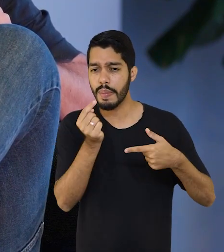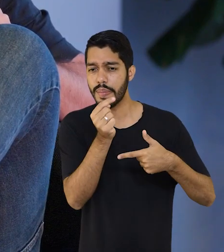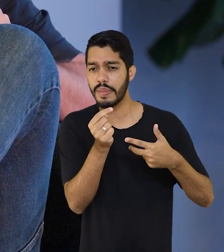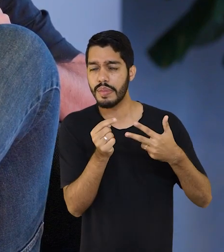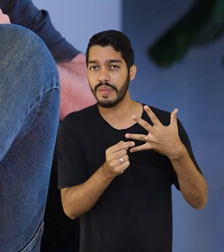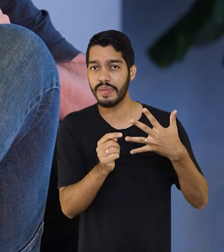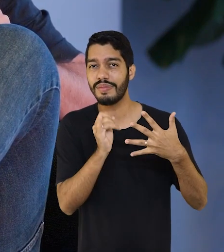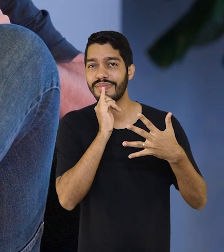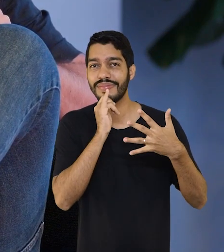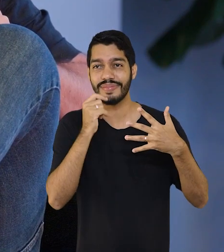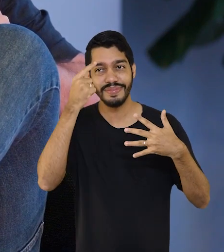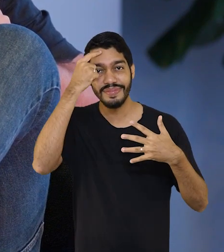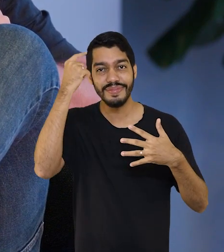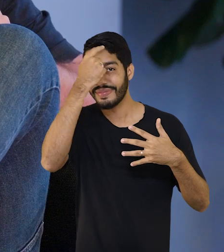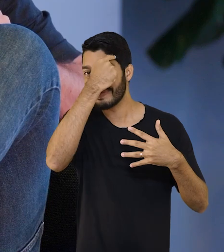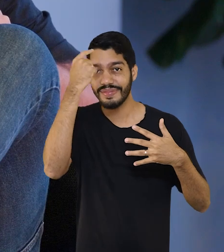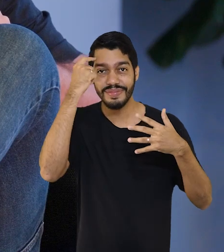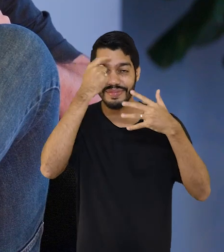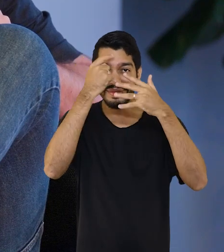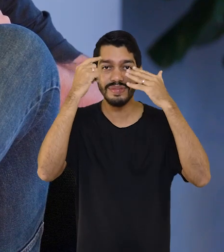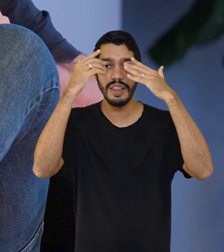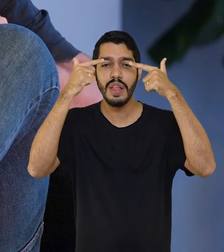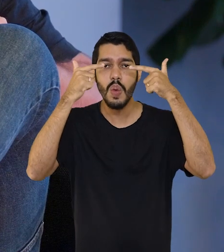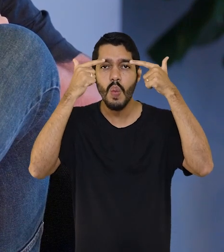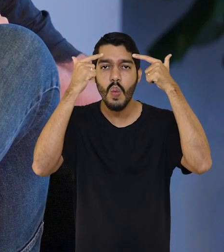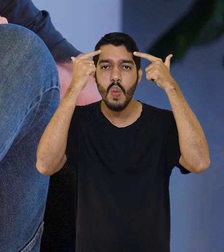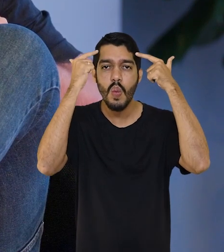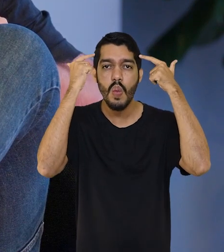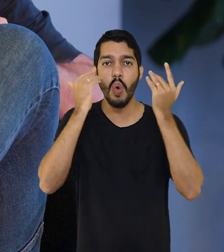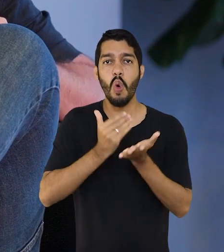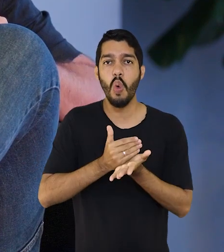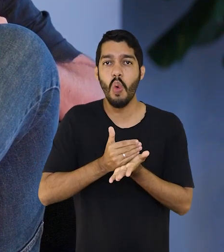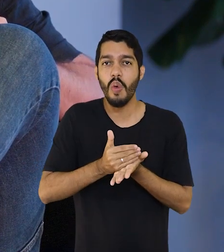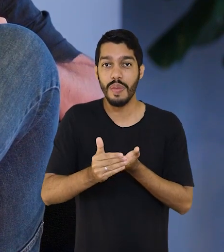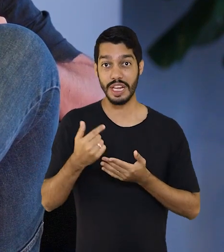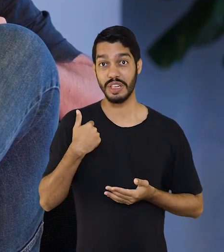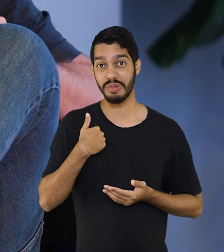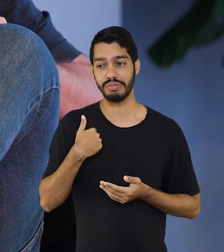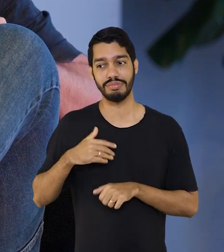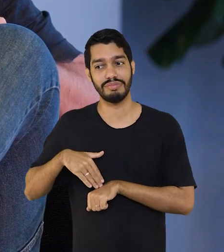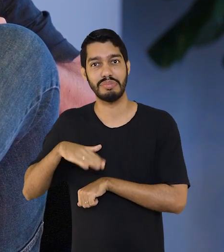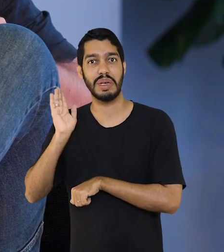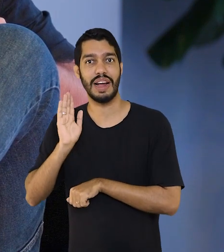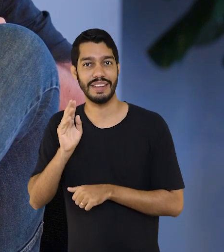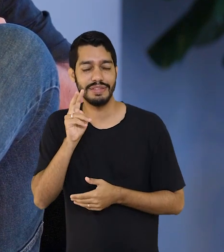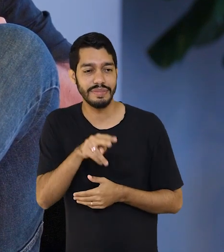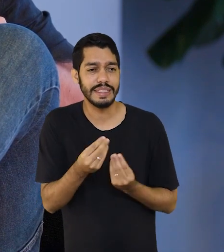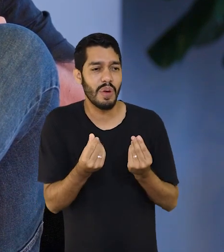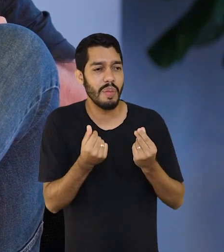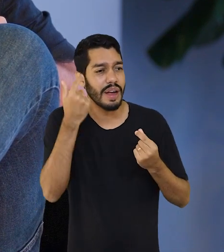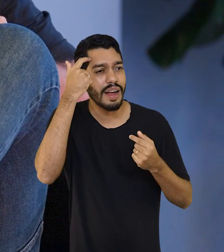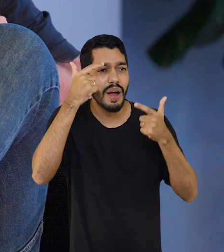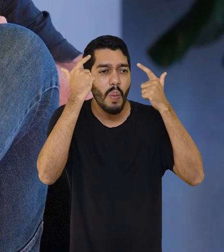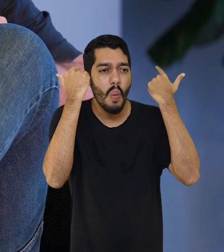sobre perda de cabelo, calvície, que by the way é um assunto que infelizmente eu tenho assistido muitos vídeos,